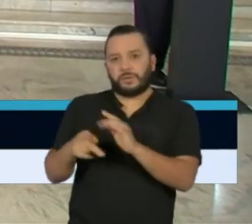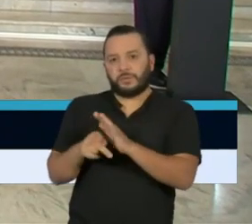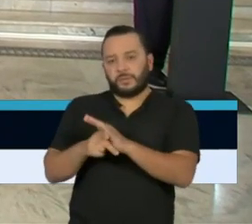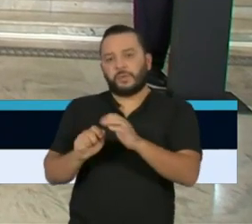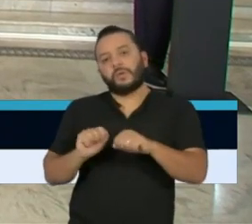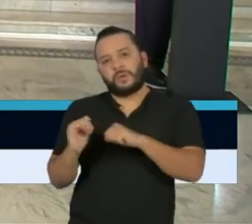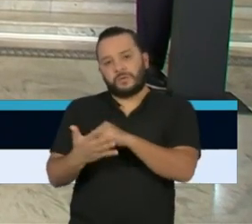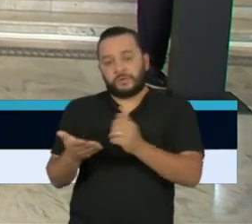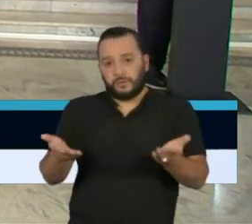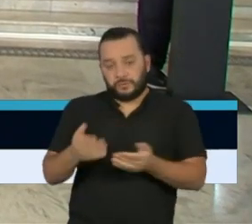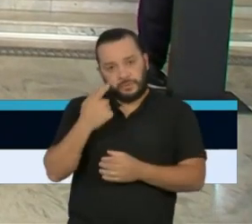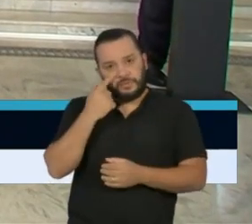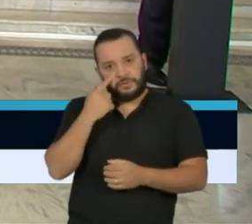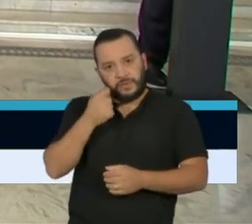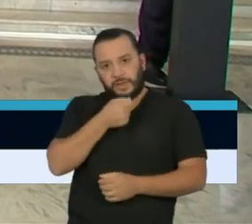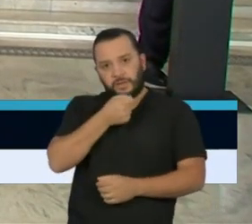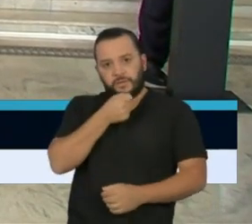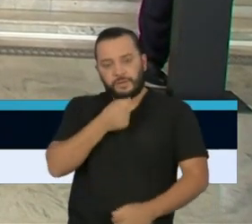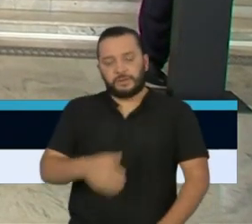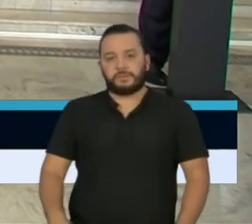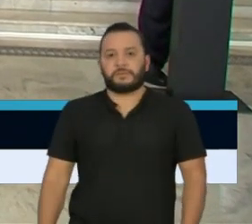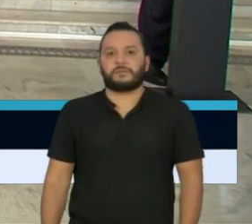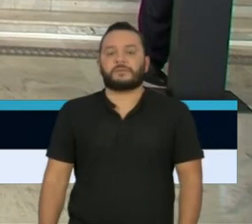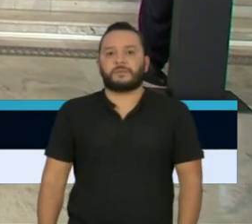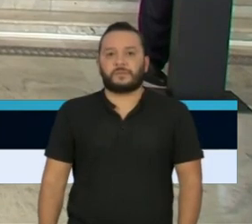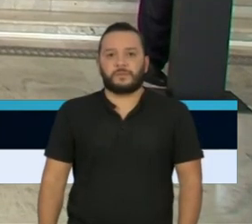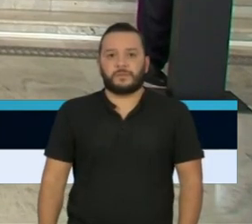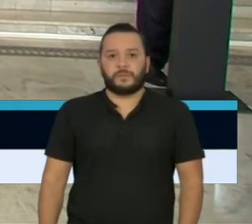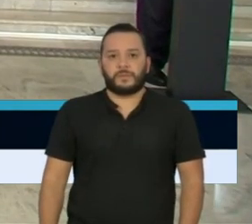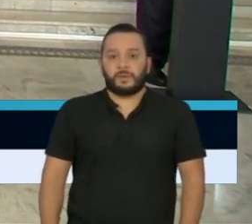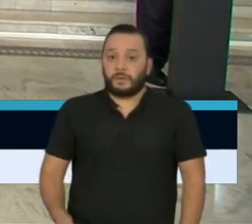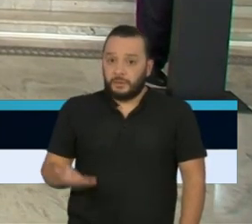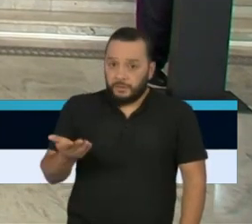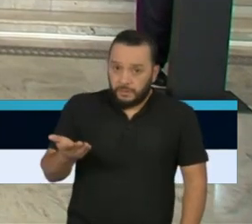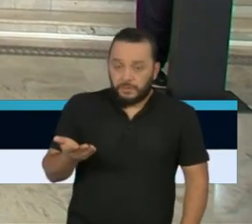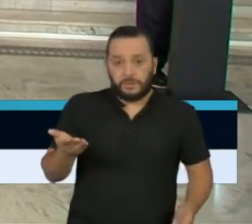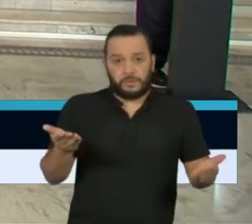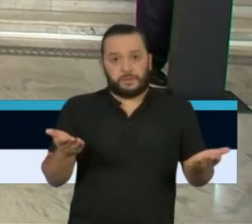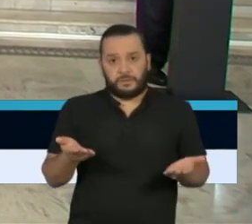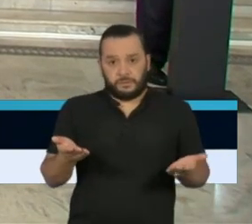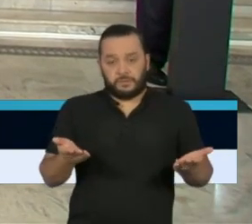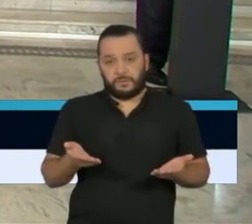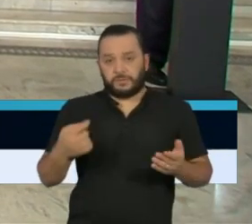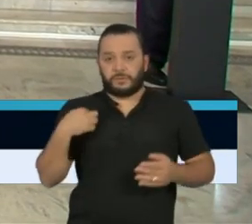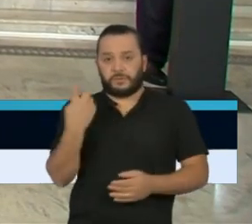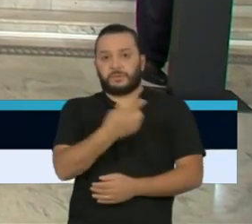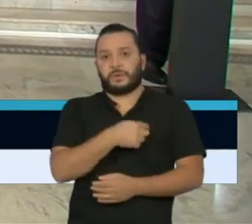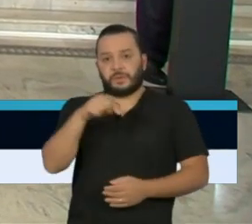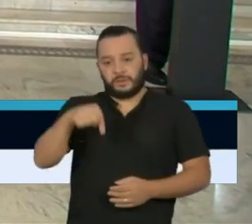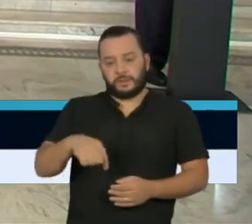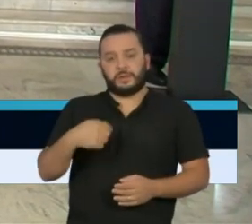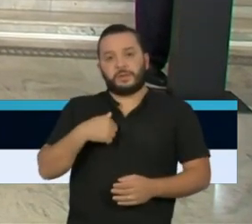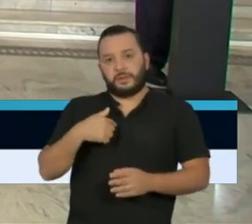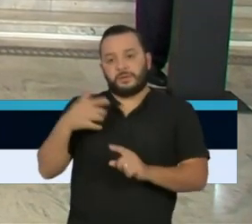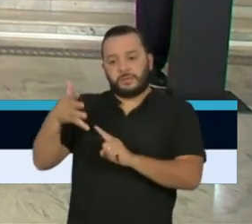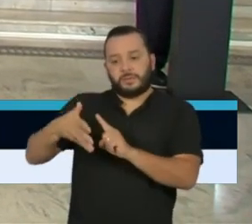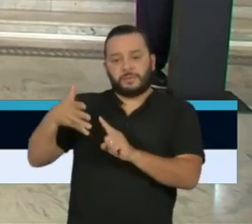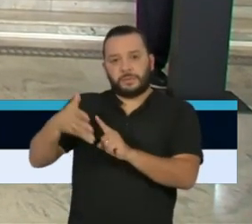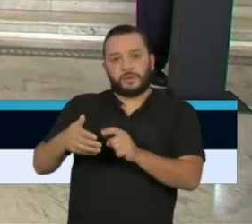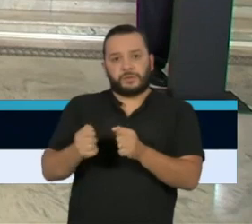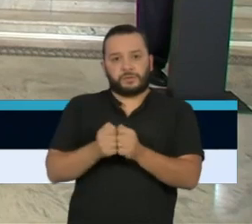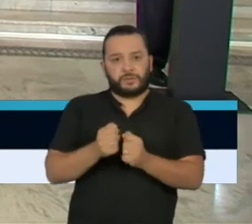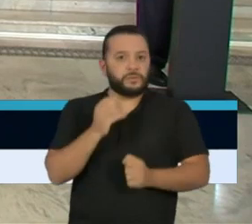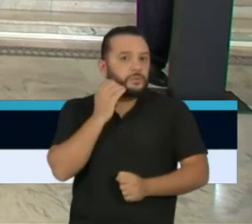coronavírus. Vamos acompanhar a entrevista. Uma coletiva de imprensa com a participação do prefeito da cidade de São Paulo,